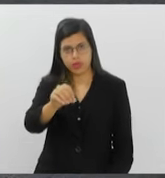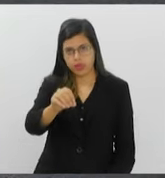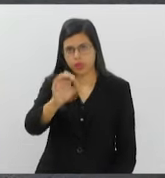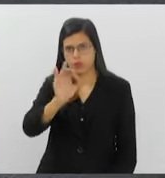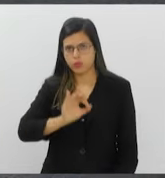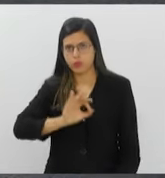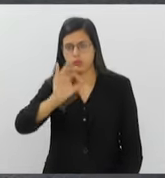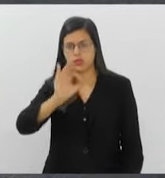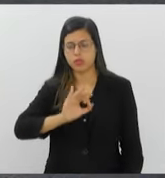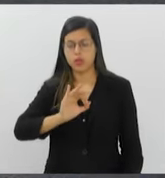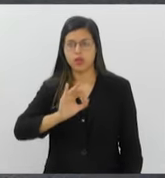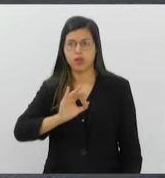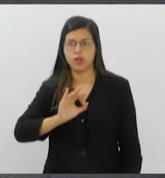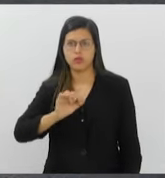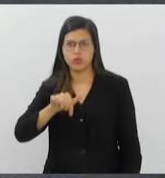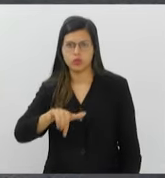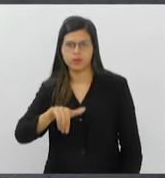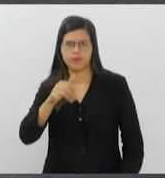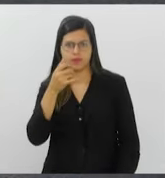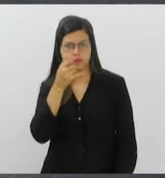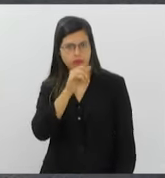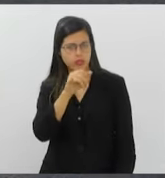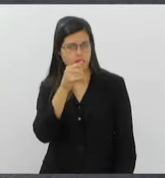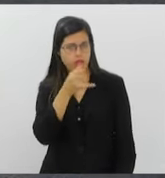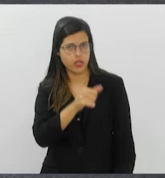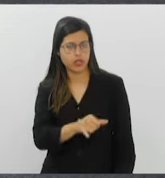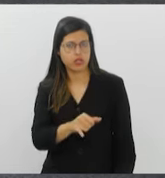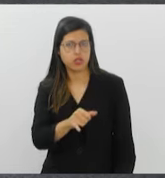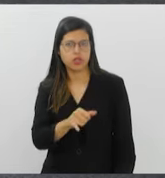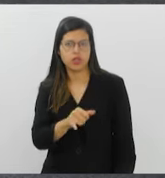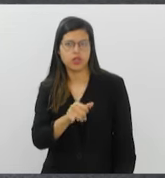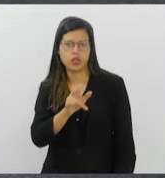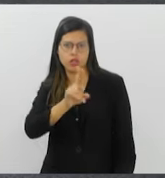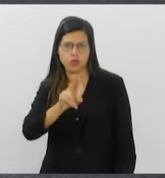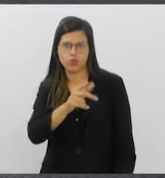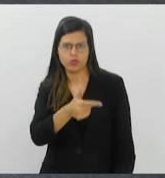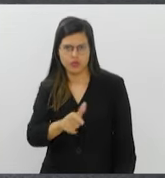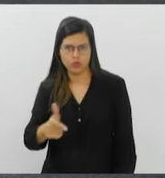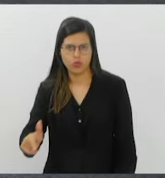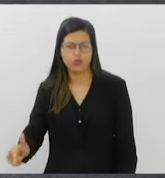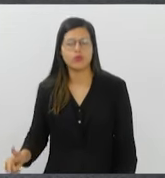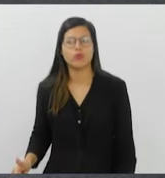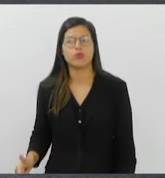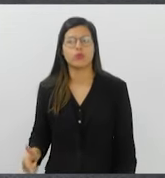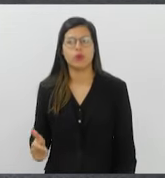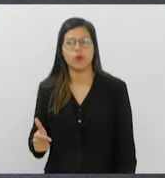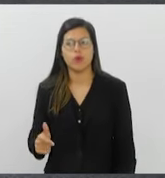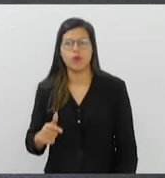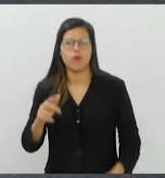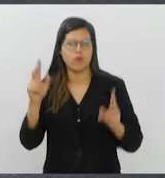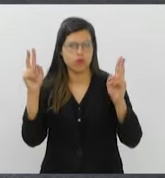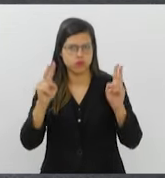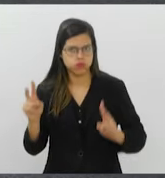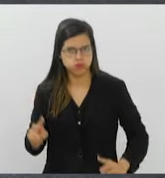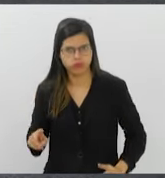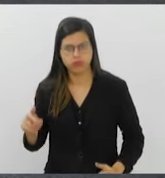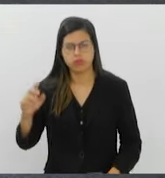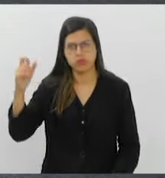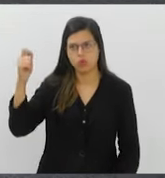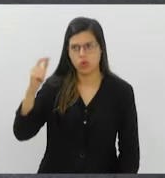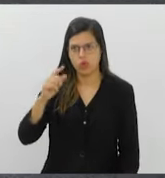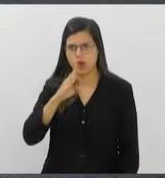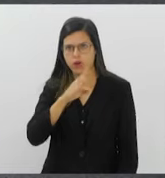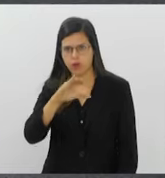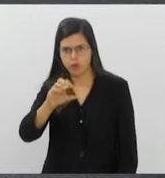10% para as energias renováveis, como a eólica, solar e a